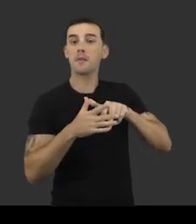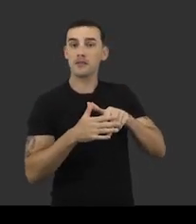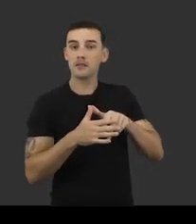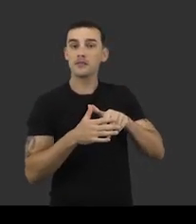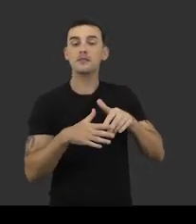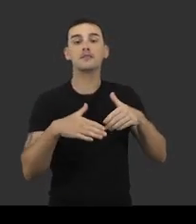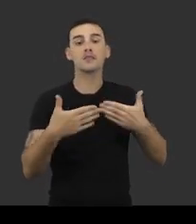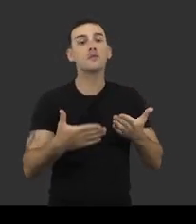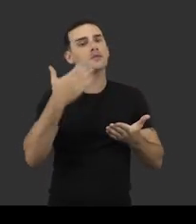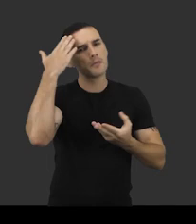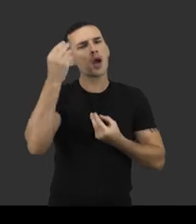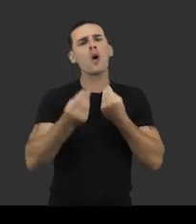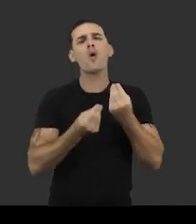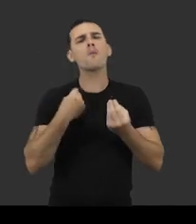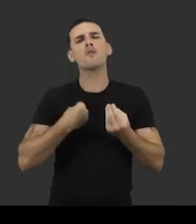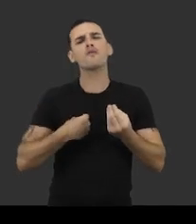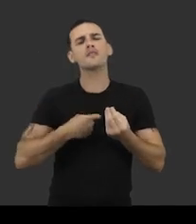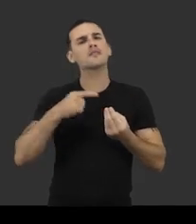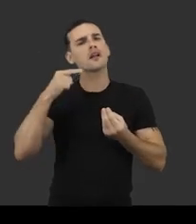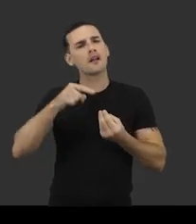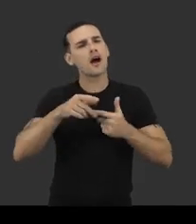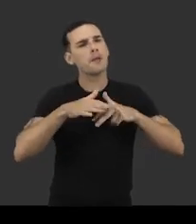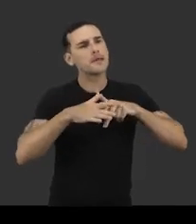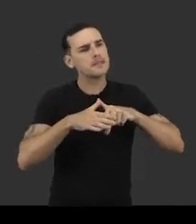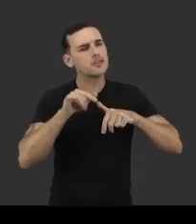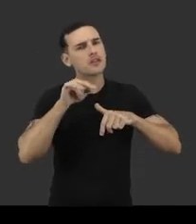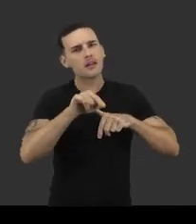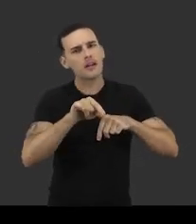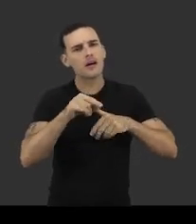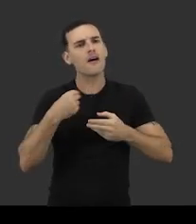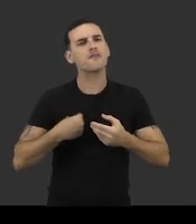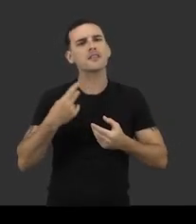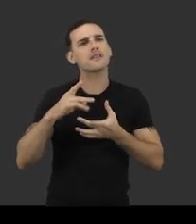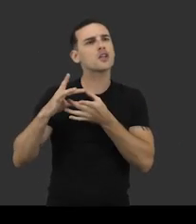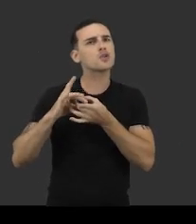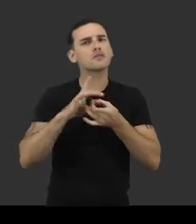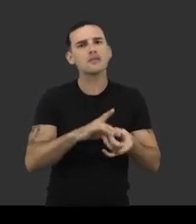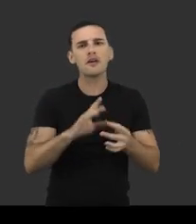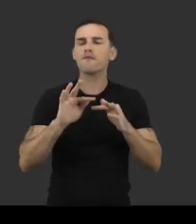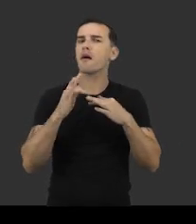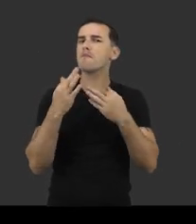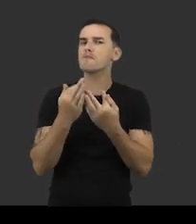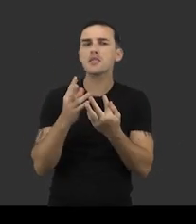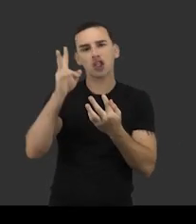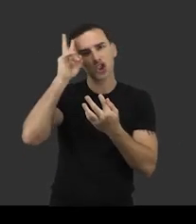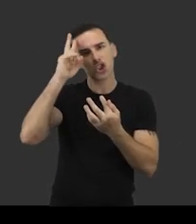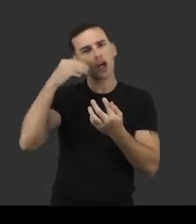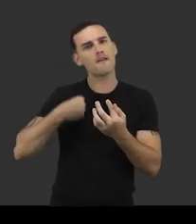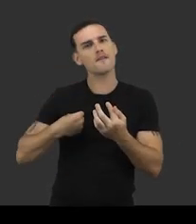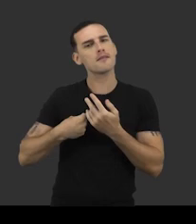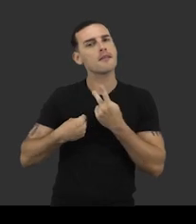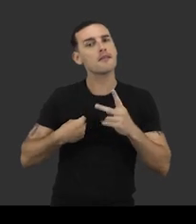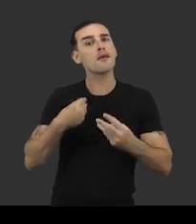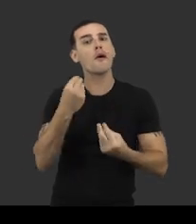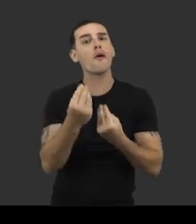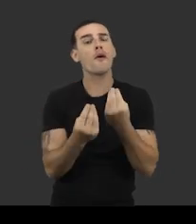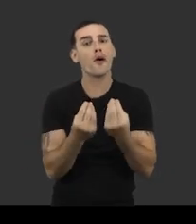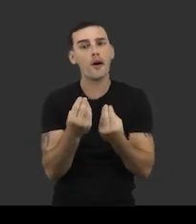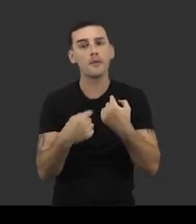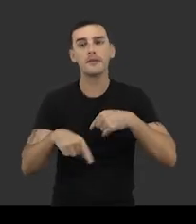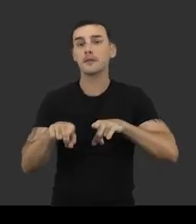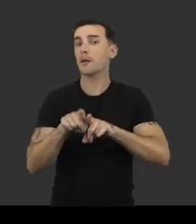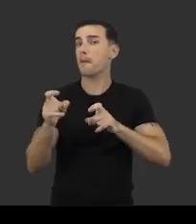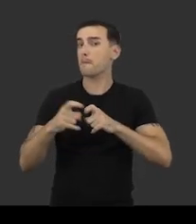o contexto desse paciente, o contexto social, o contexto familiar, saber a história de vida desse paciente, conhecer a